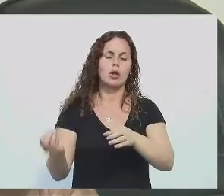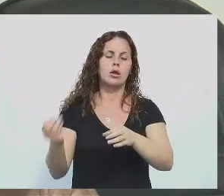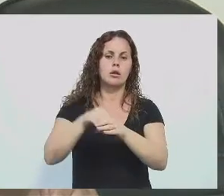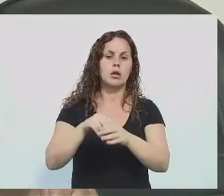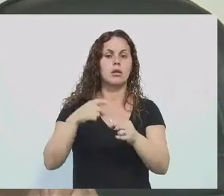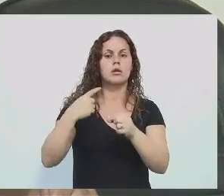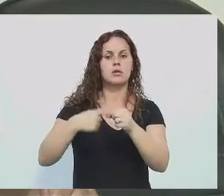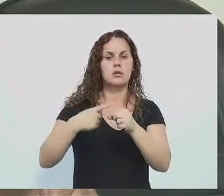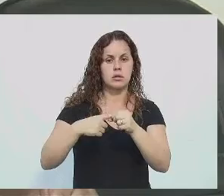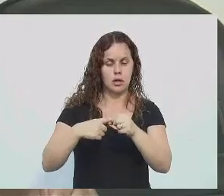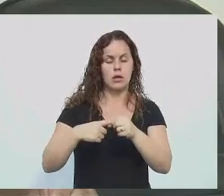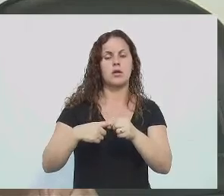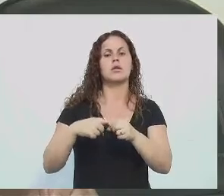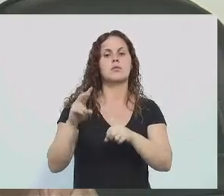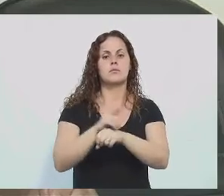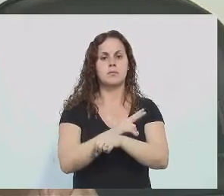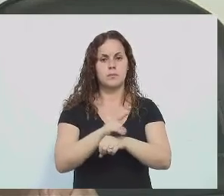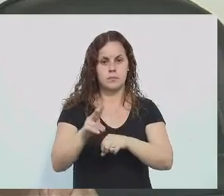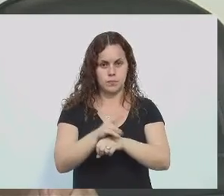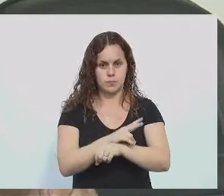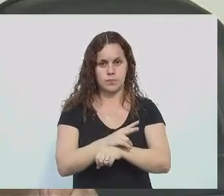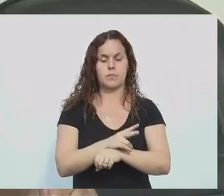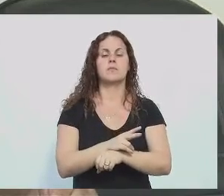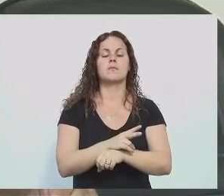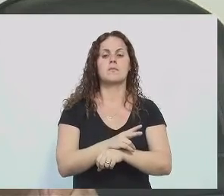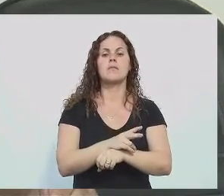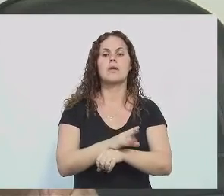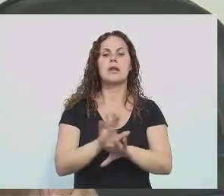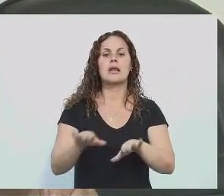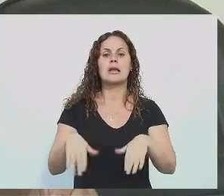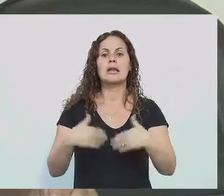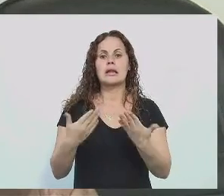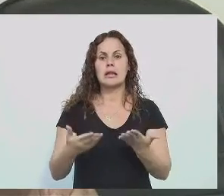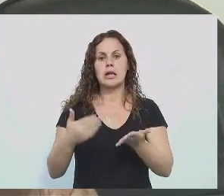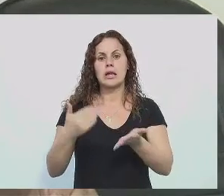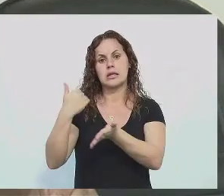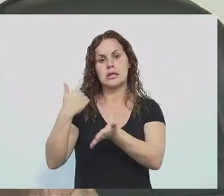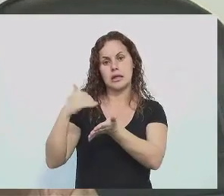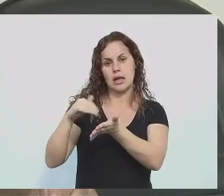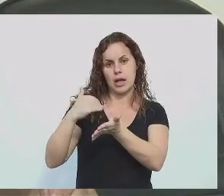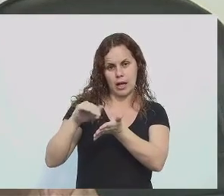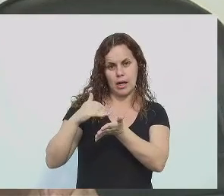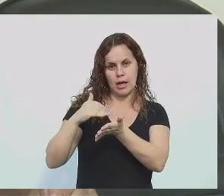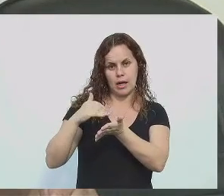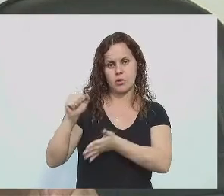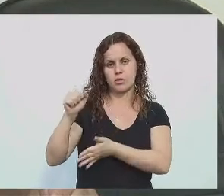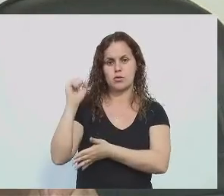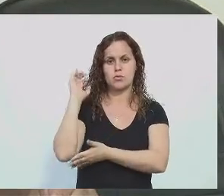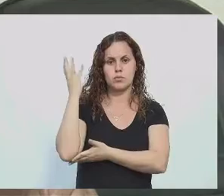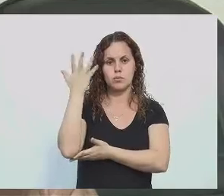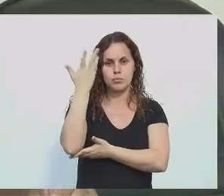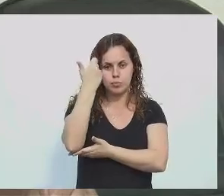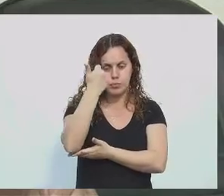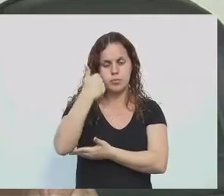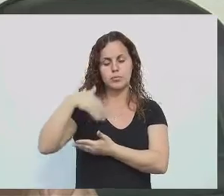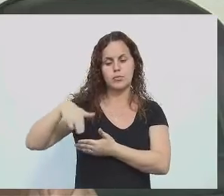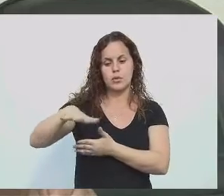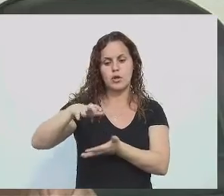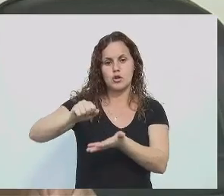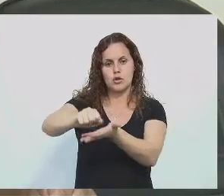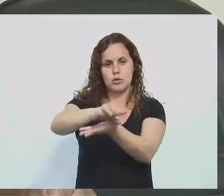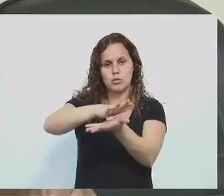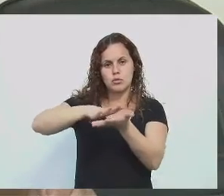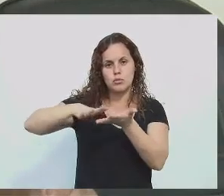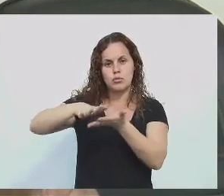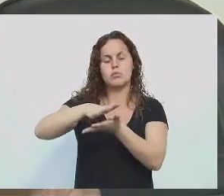na resposta à moção 014 de 2020 da Secretaria de Estado de Meio Ambiente e Desenvolvimento Sustentável e